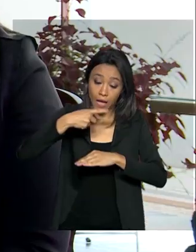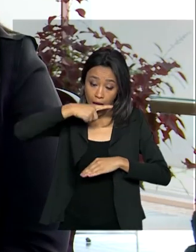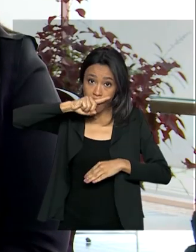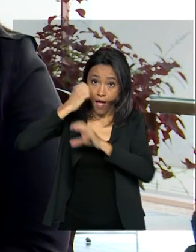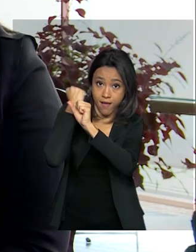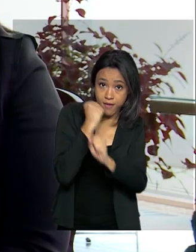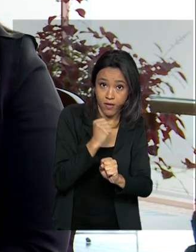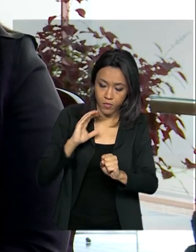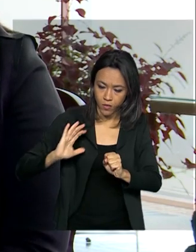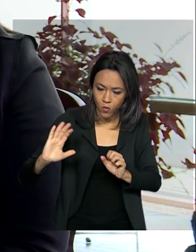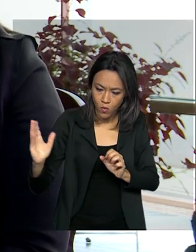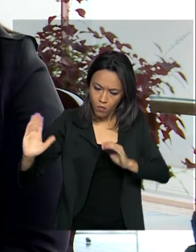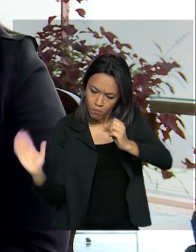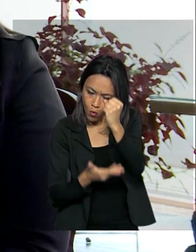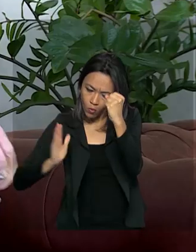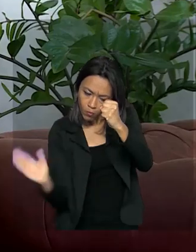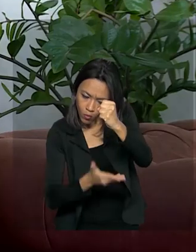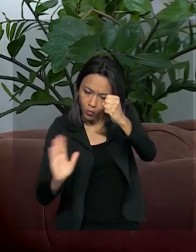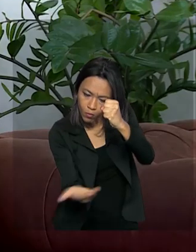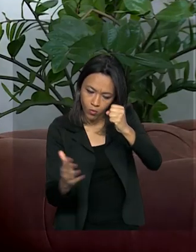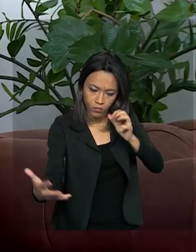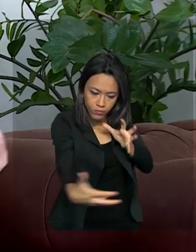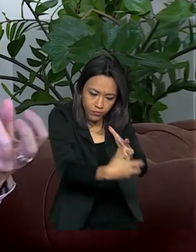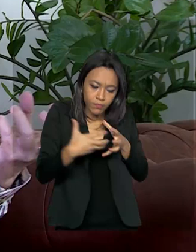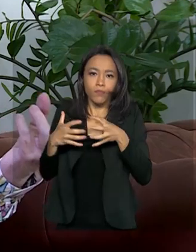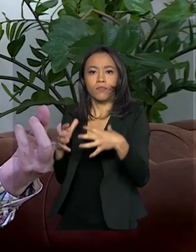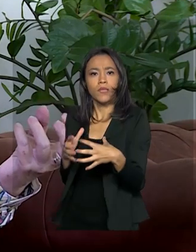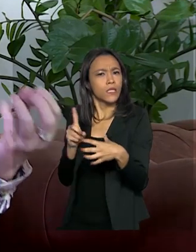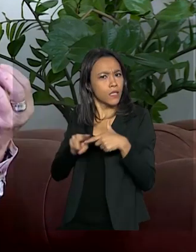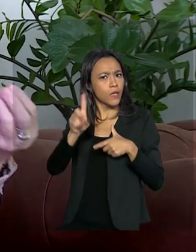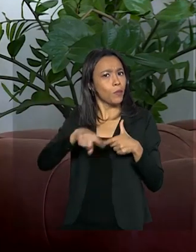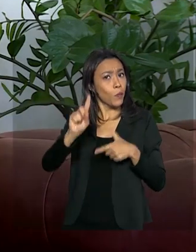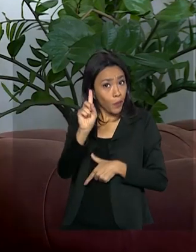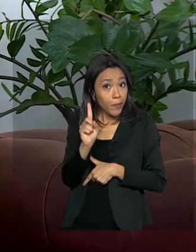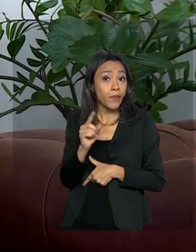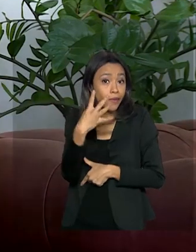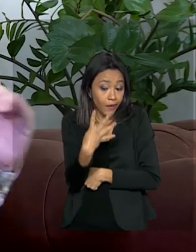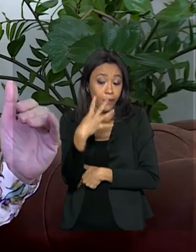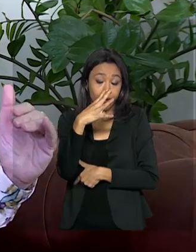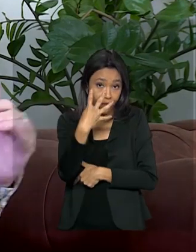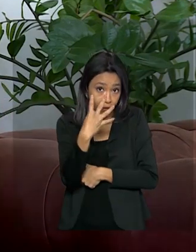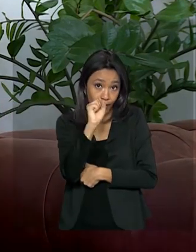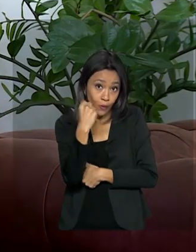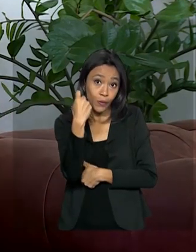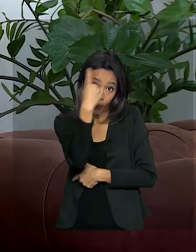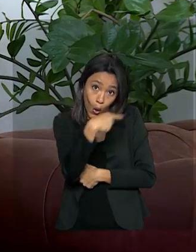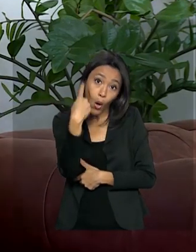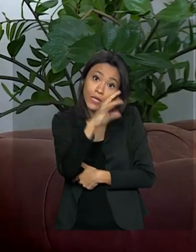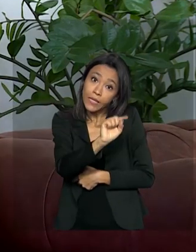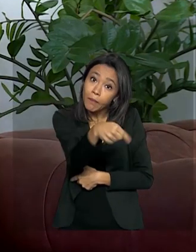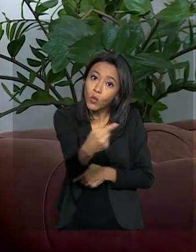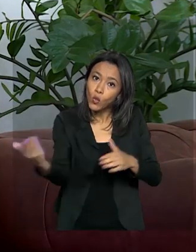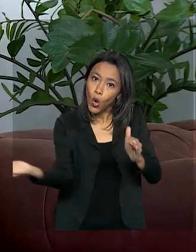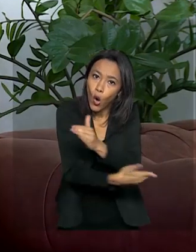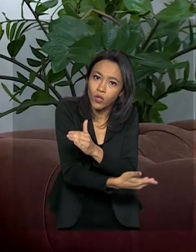colhida nesse momento e você tem a cana um problema porque você tem 48 horas depois do corte para